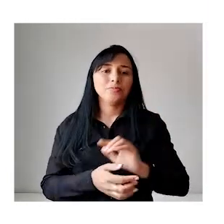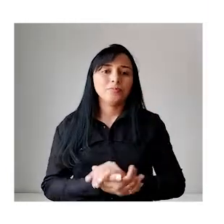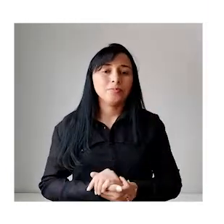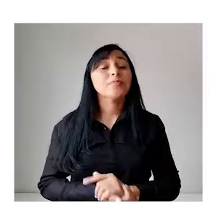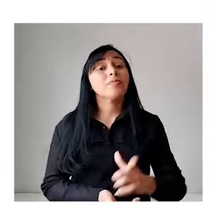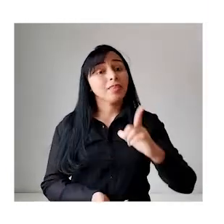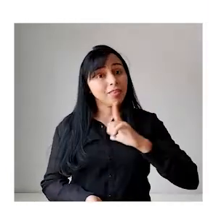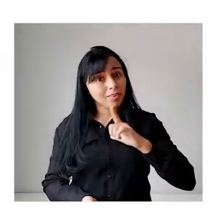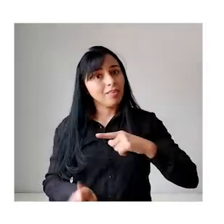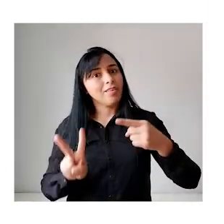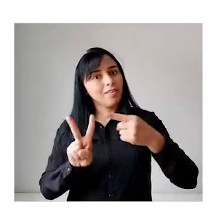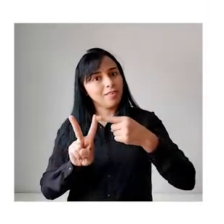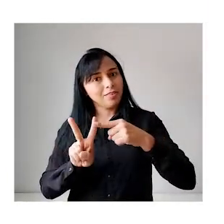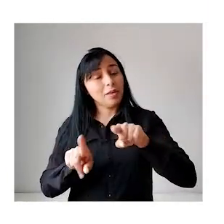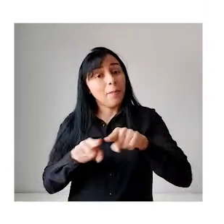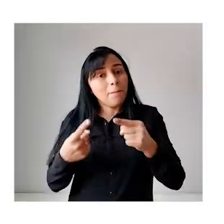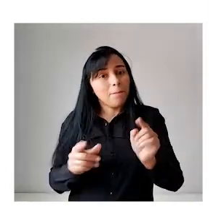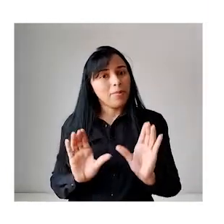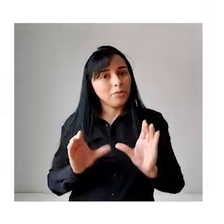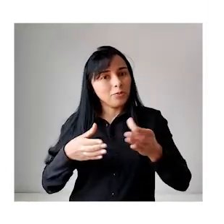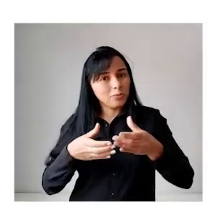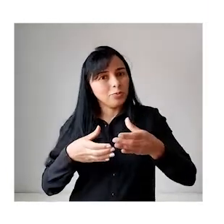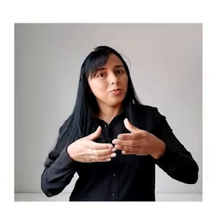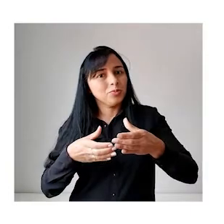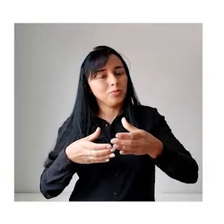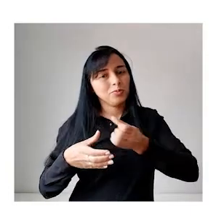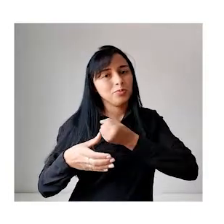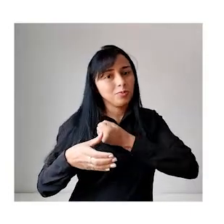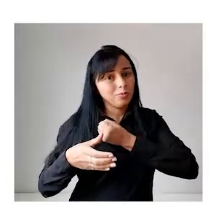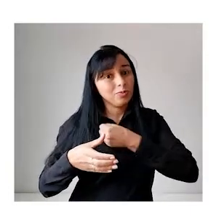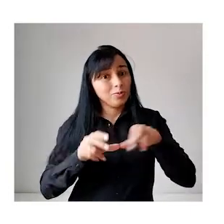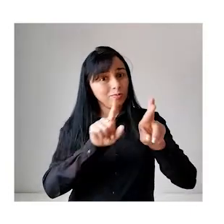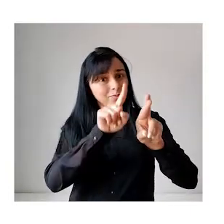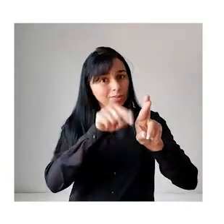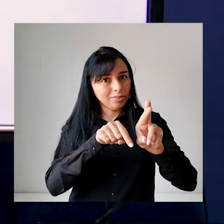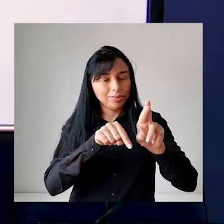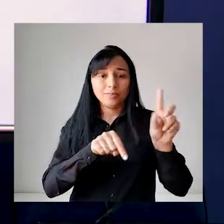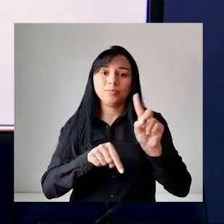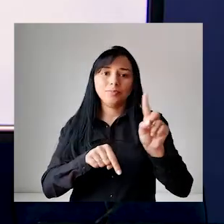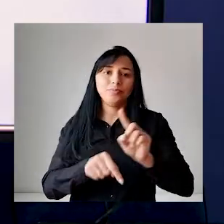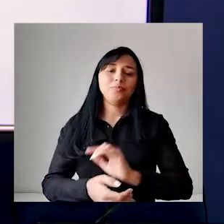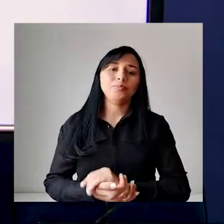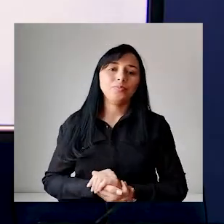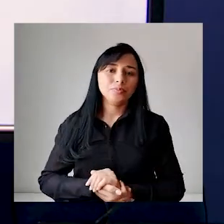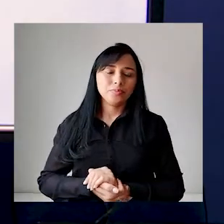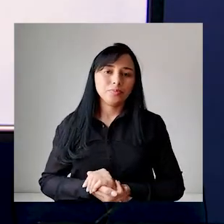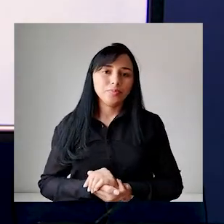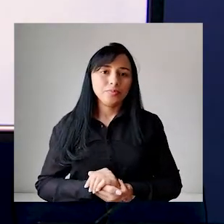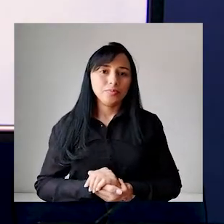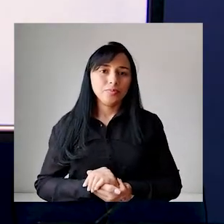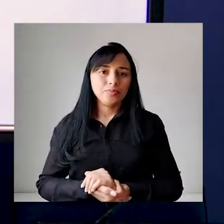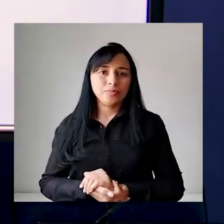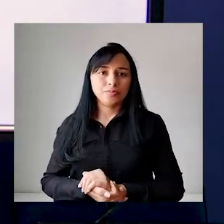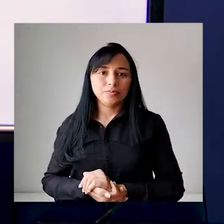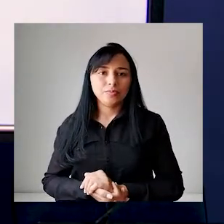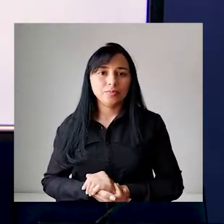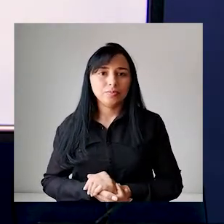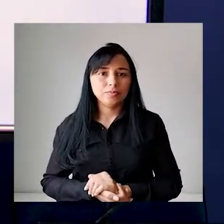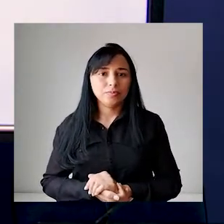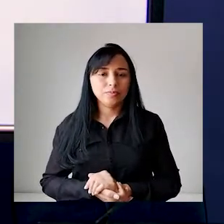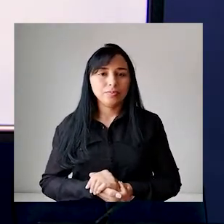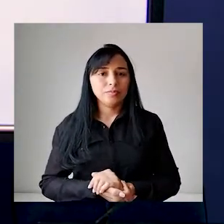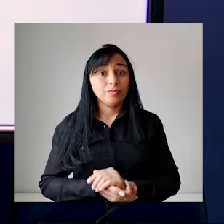né? Ela tem uma raiz, mas no conjunto dos números reais não possui. Vamos ver alguns exemplos de raízes que não